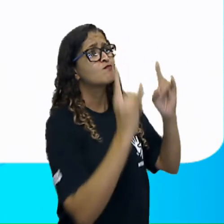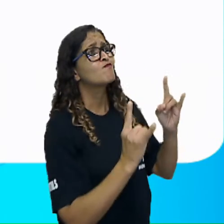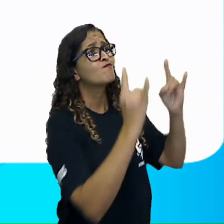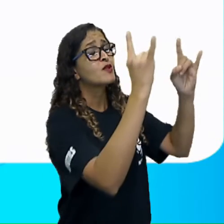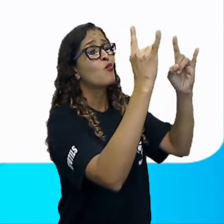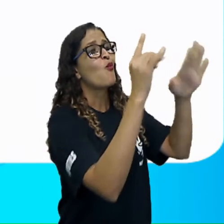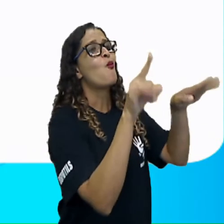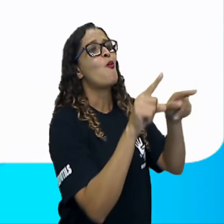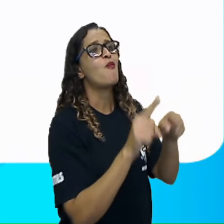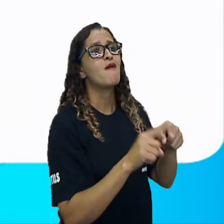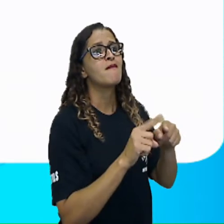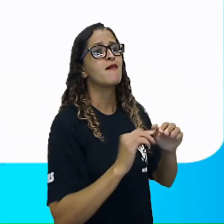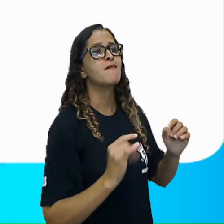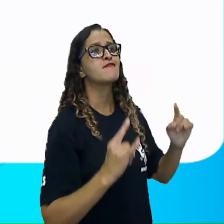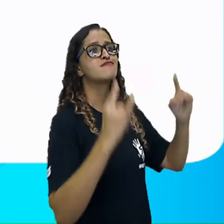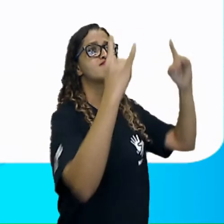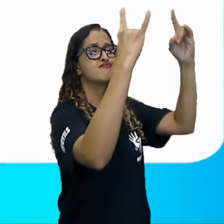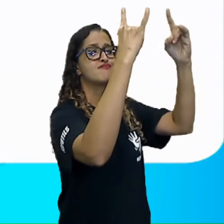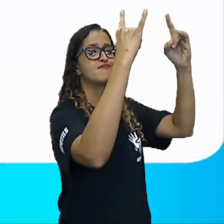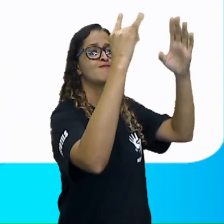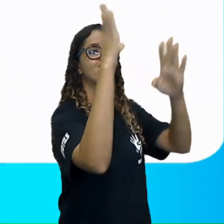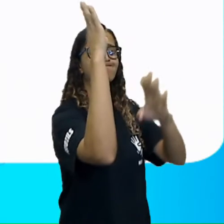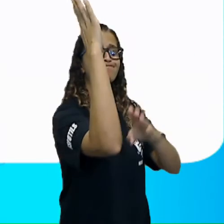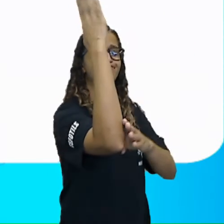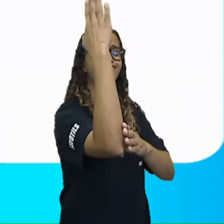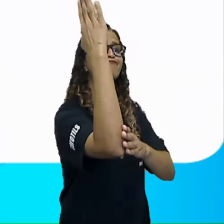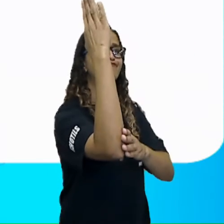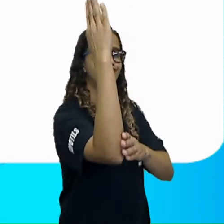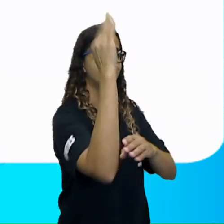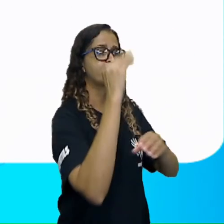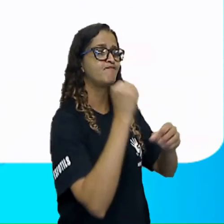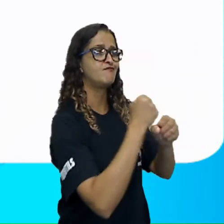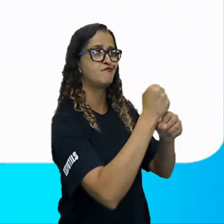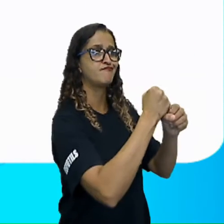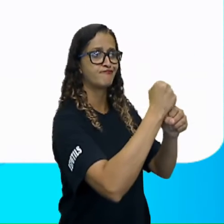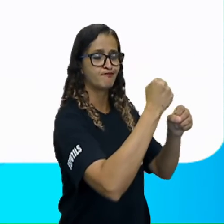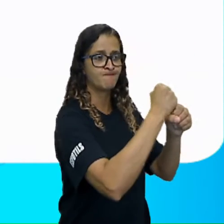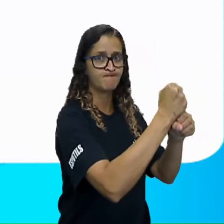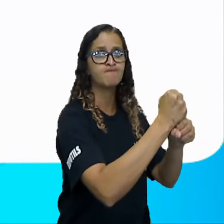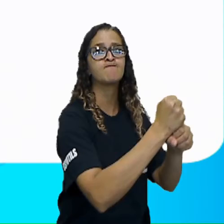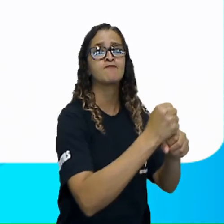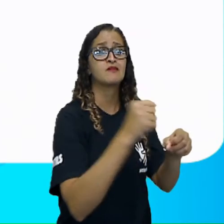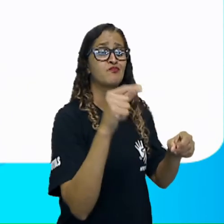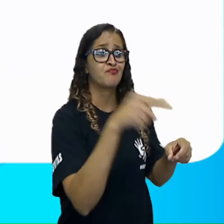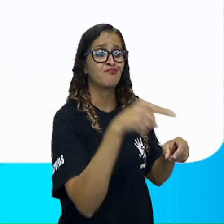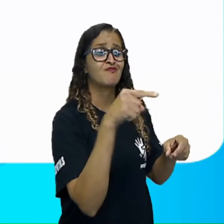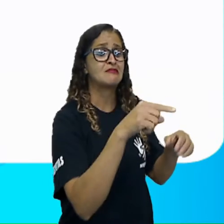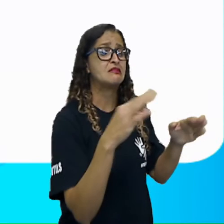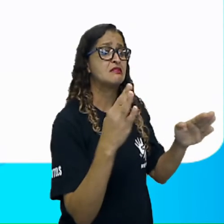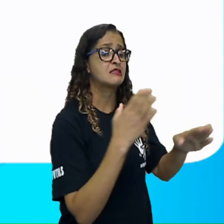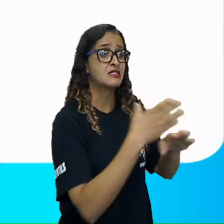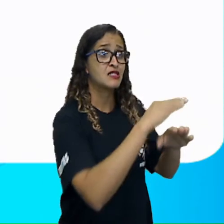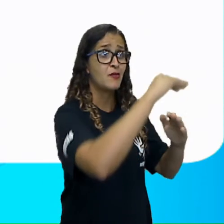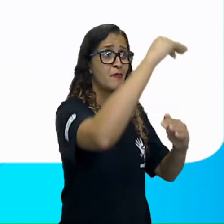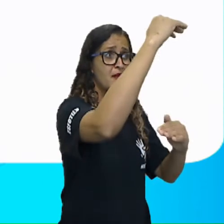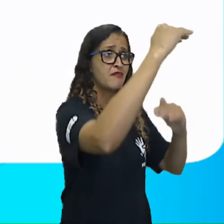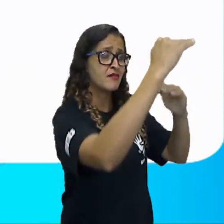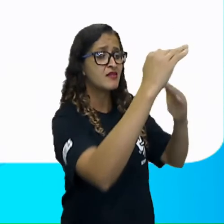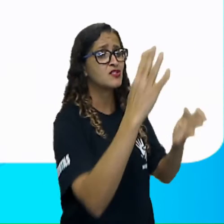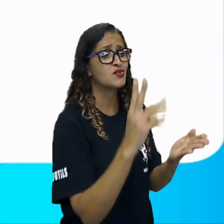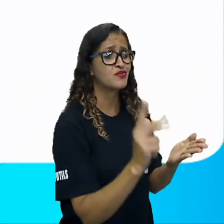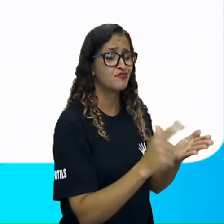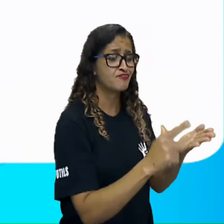de madeira. E o acervo reunia muito material inflamável, como animais mantidos